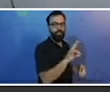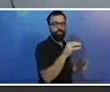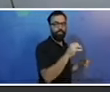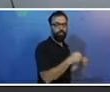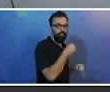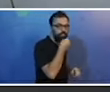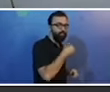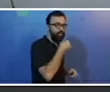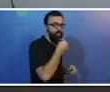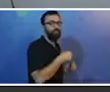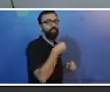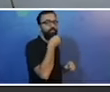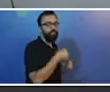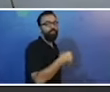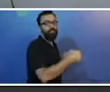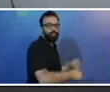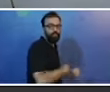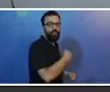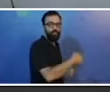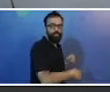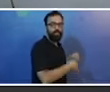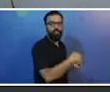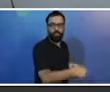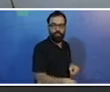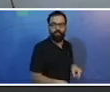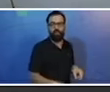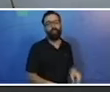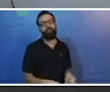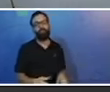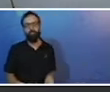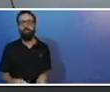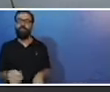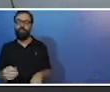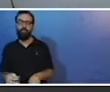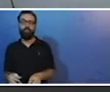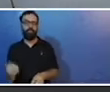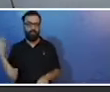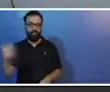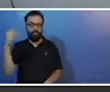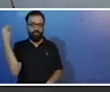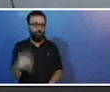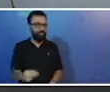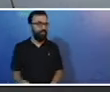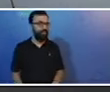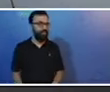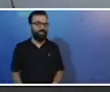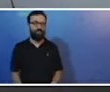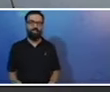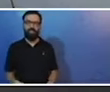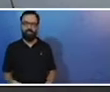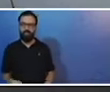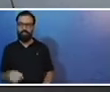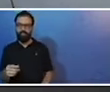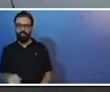mosca na velha e a velha fia e estava o pau no seu lugar